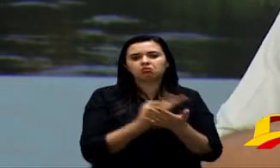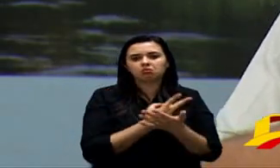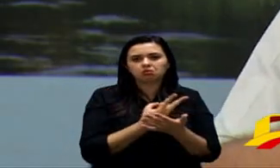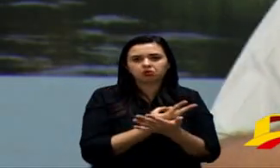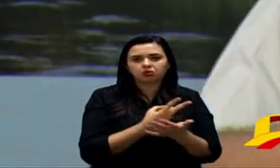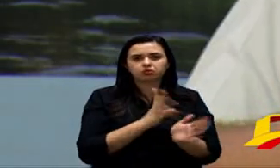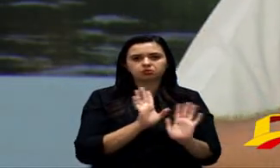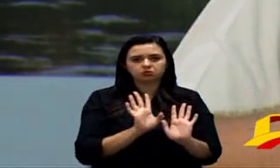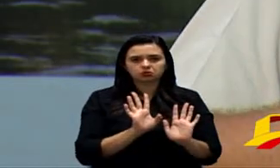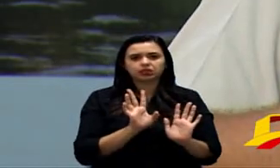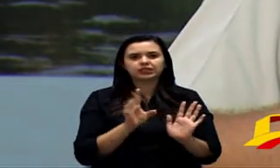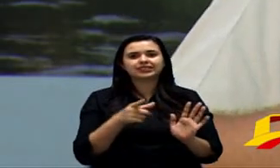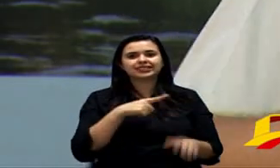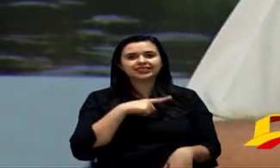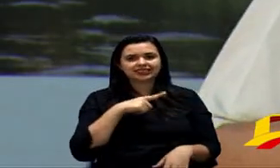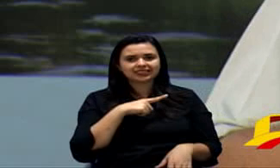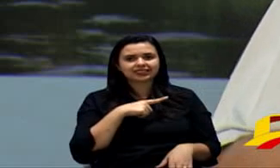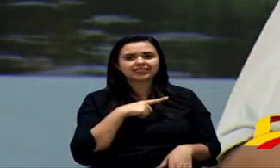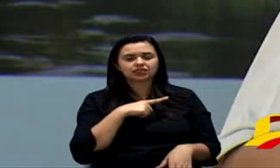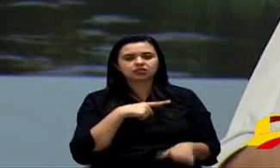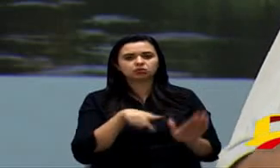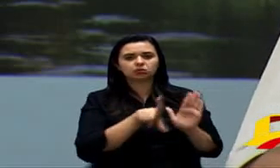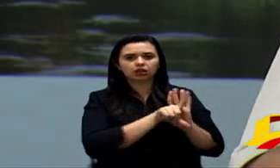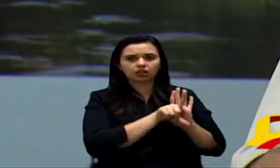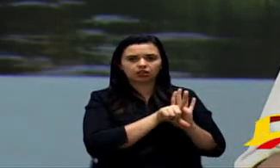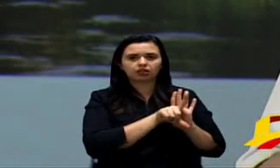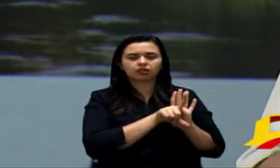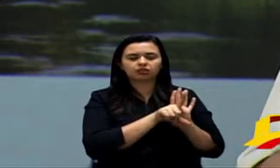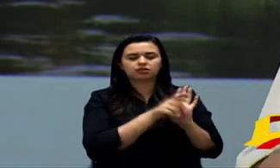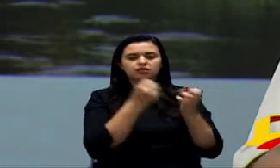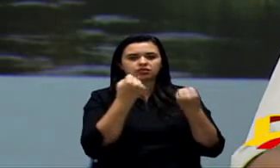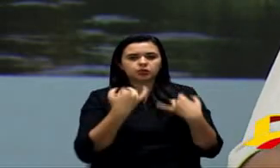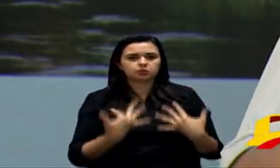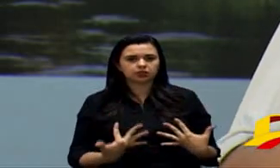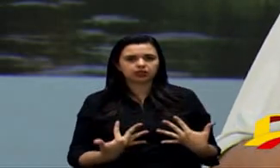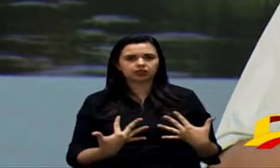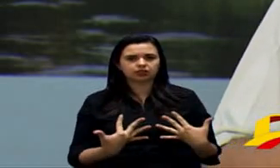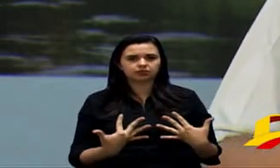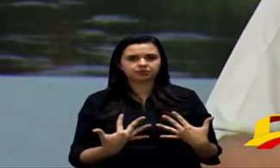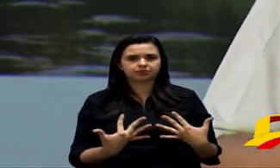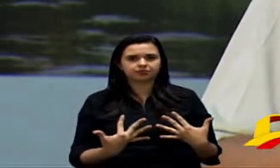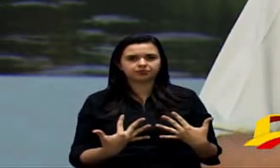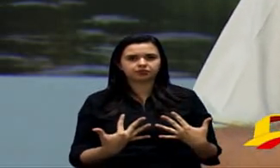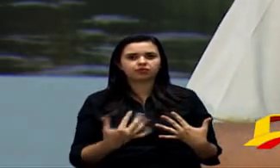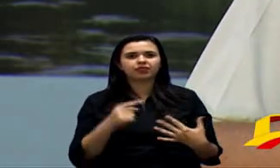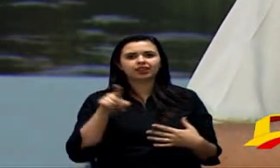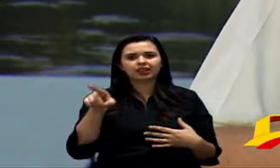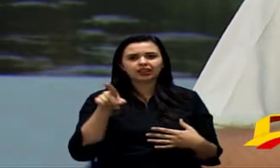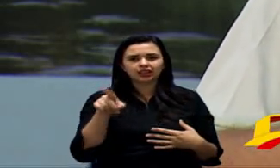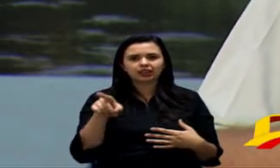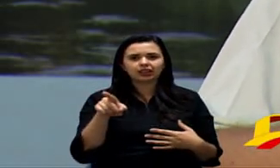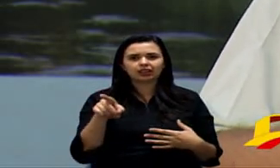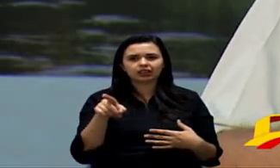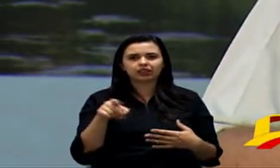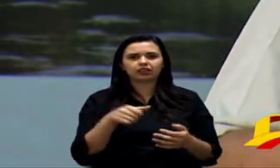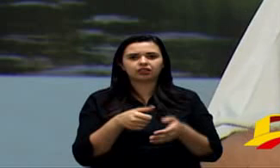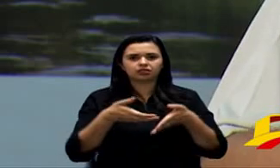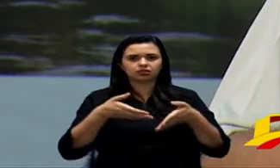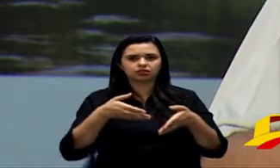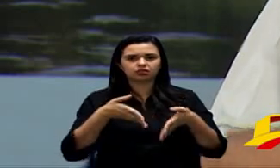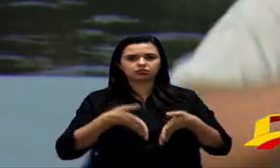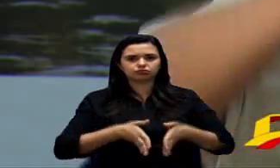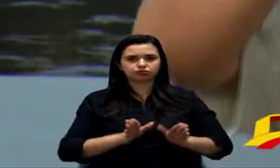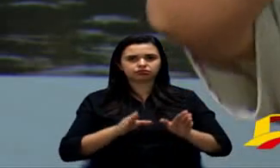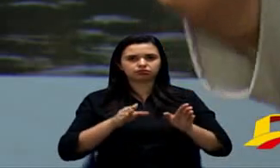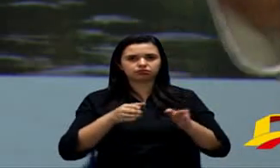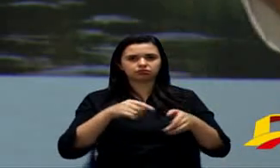corretos. Existe uma cláusula, pessoal, que diz, caso haja reprodução do elefante Sandro no